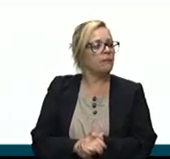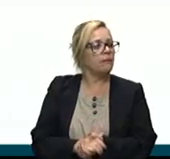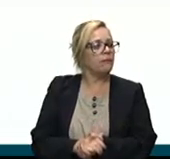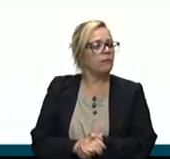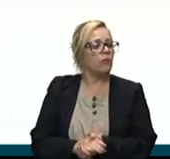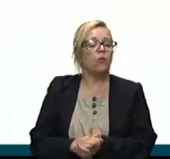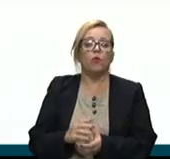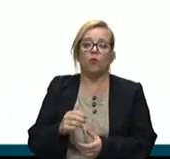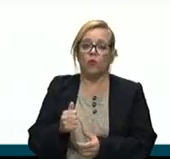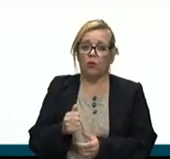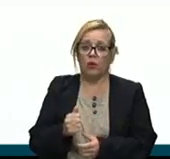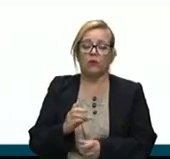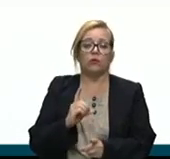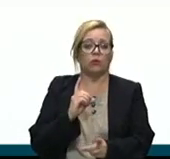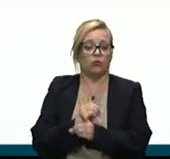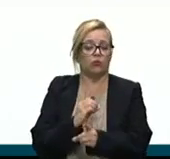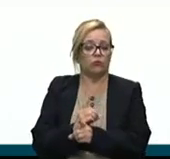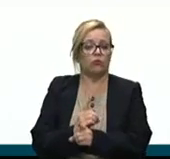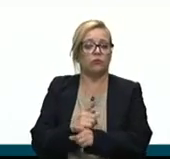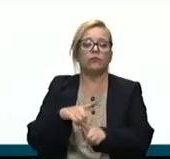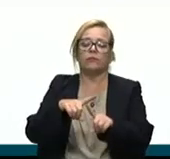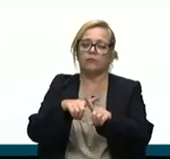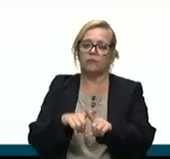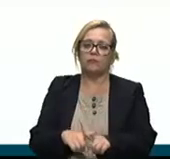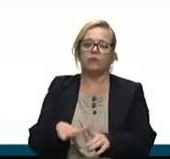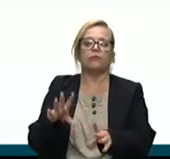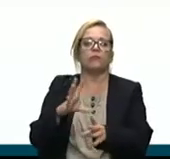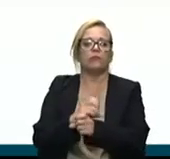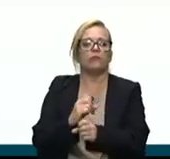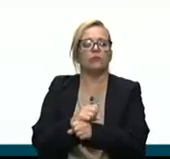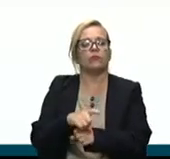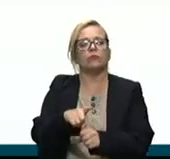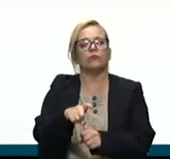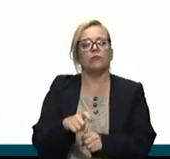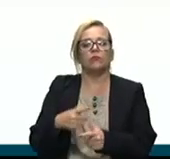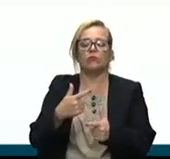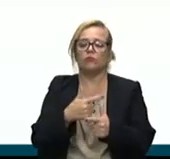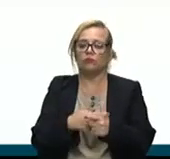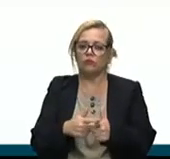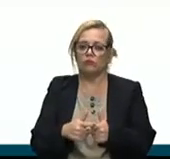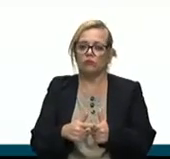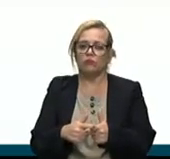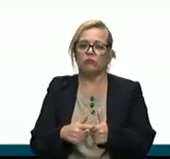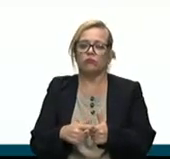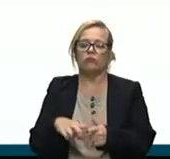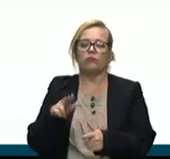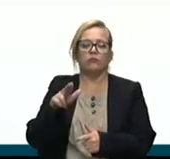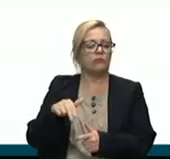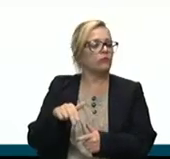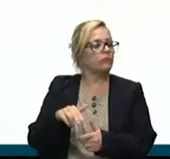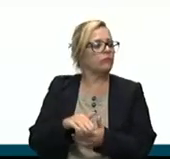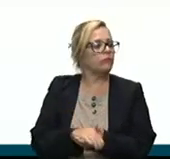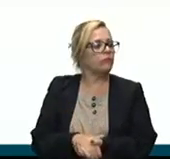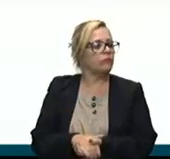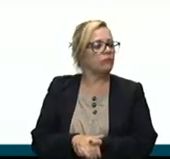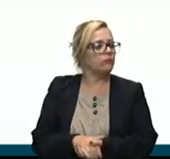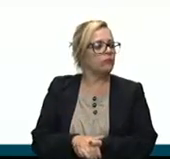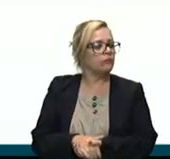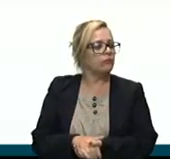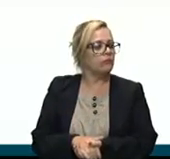A que você achou antes, vezes somatório de x dividido pelo n.